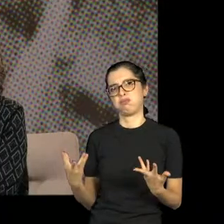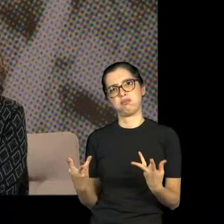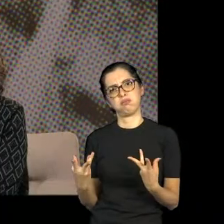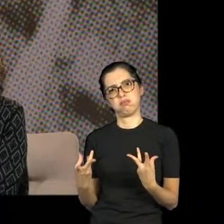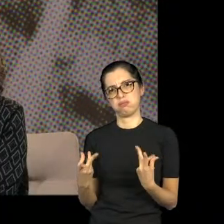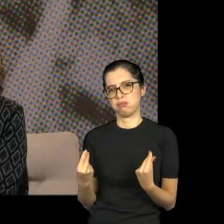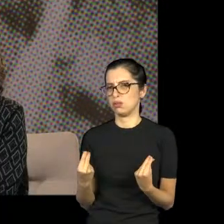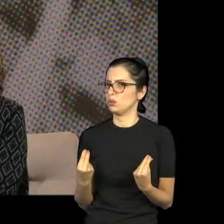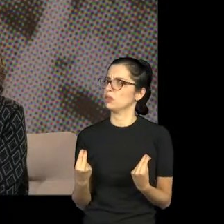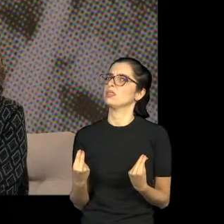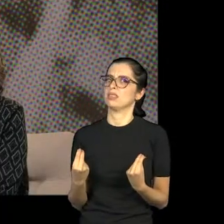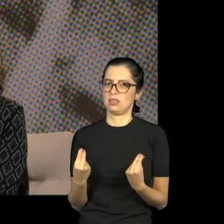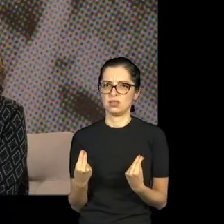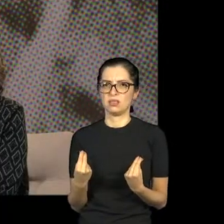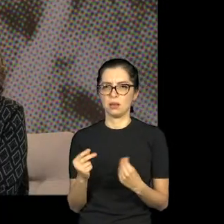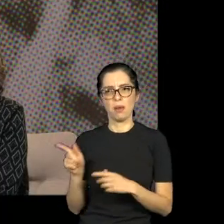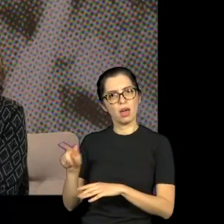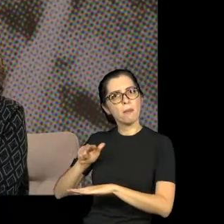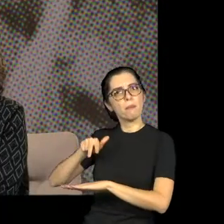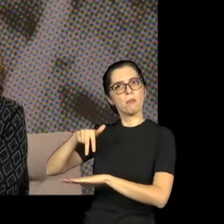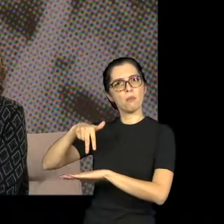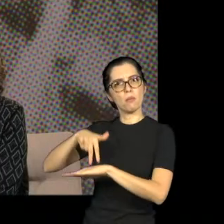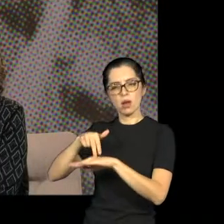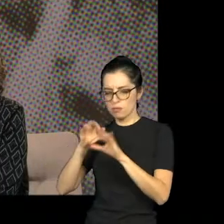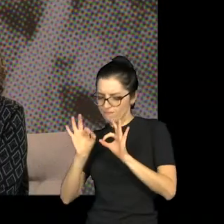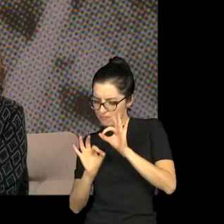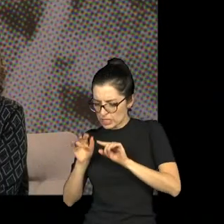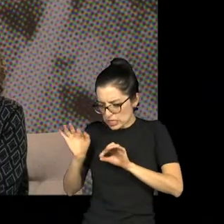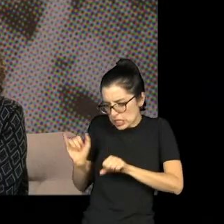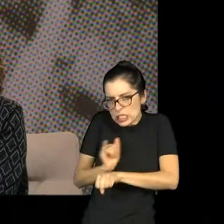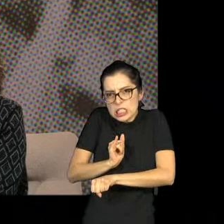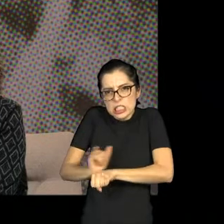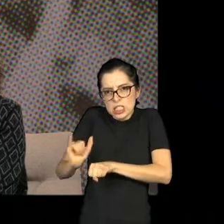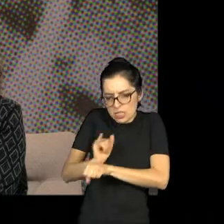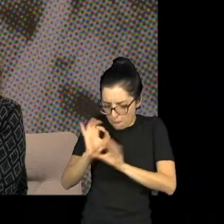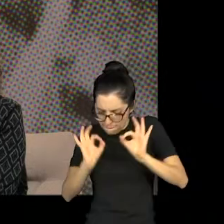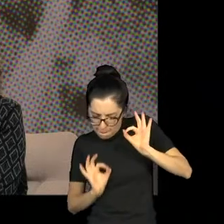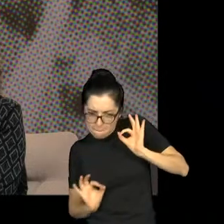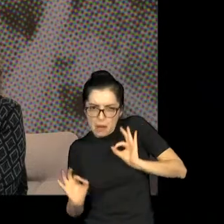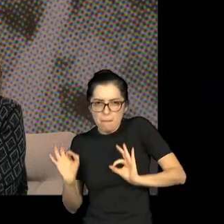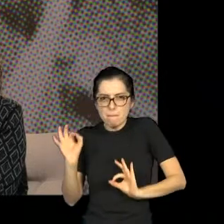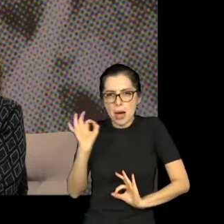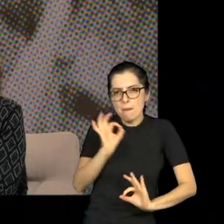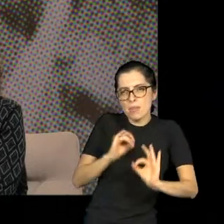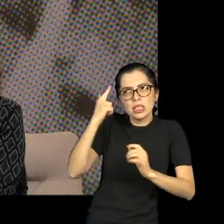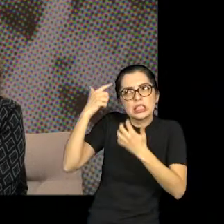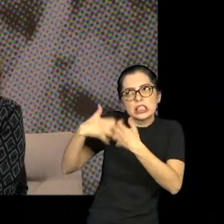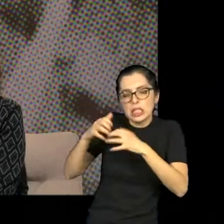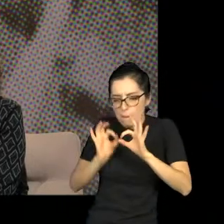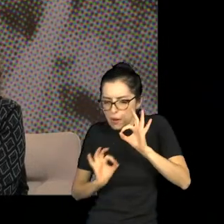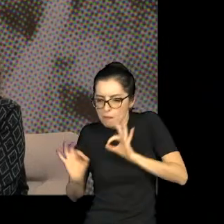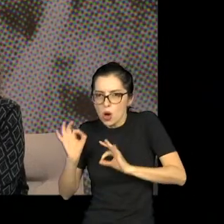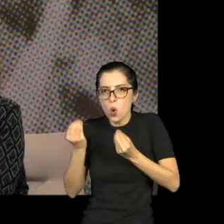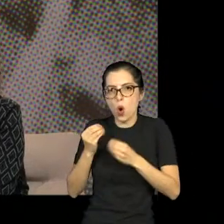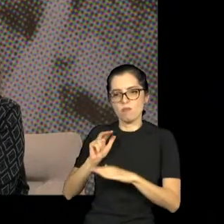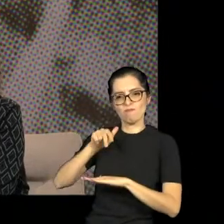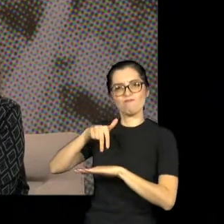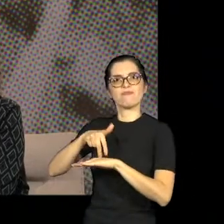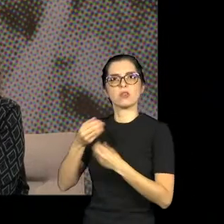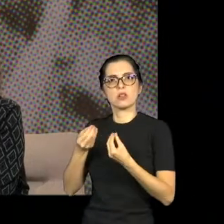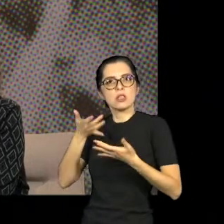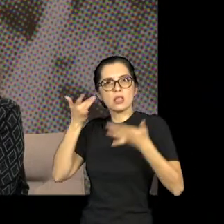apresentação a apresentação melhorar, junto com o jogo, com o companheiro e também com a reação da